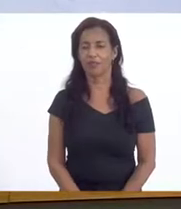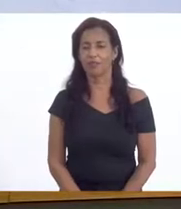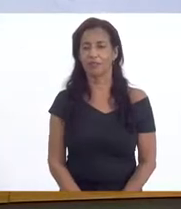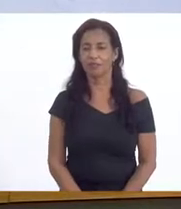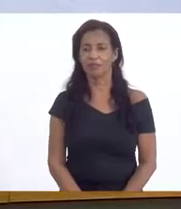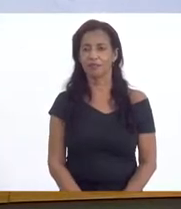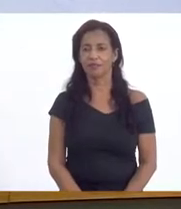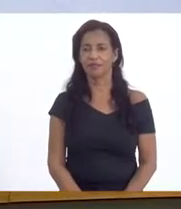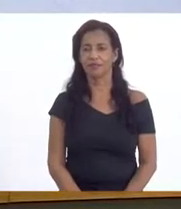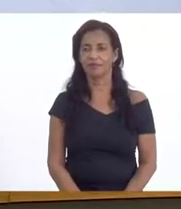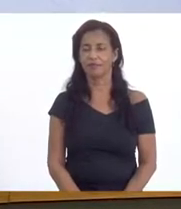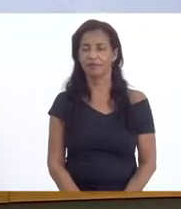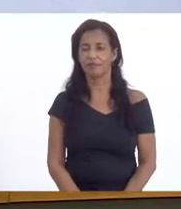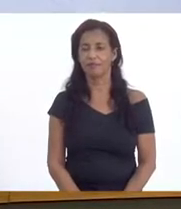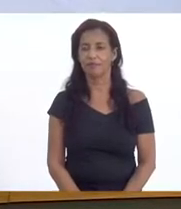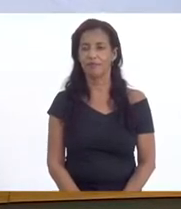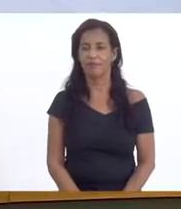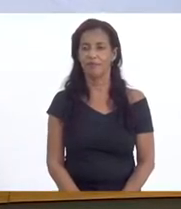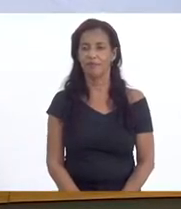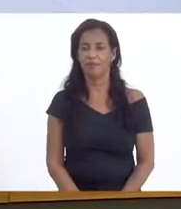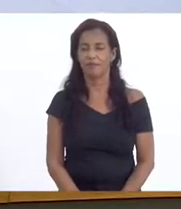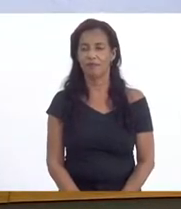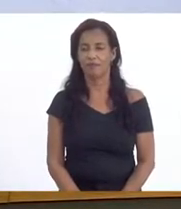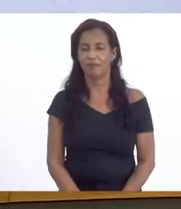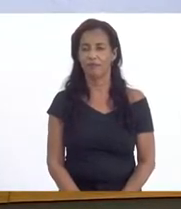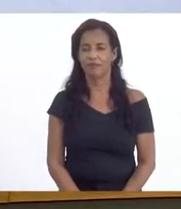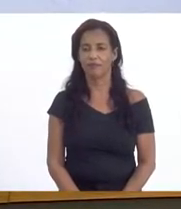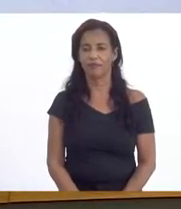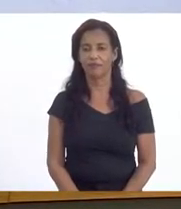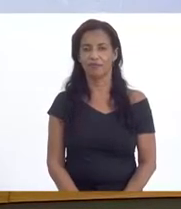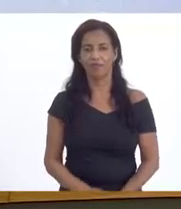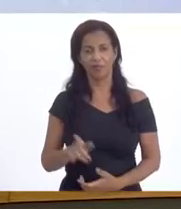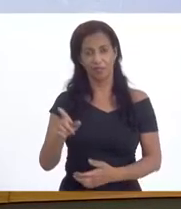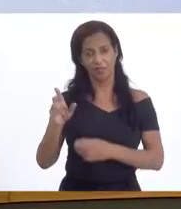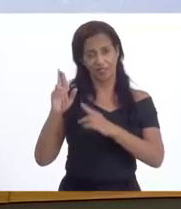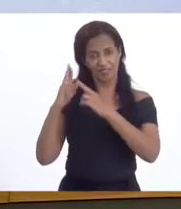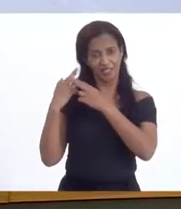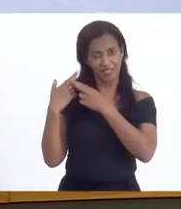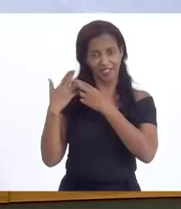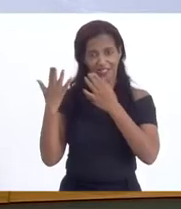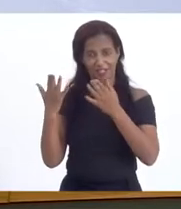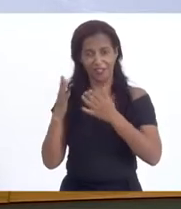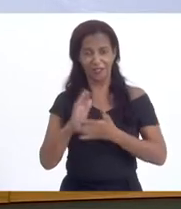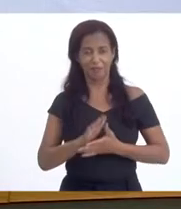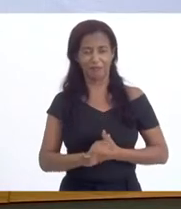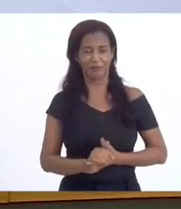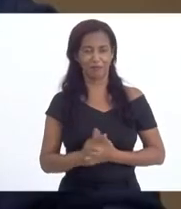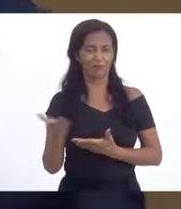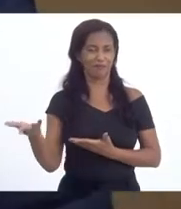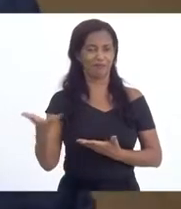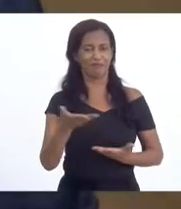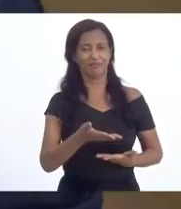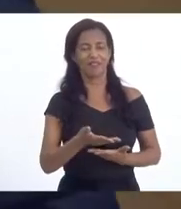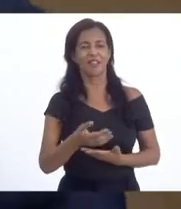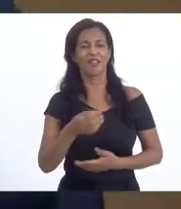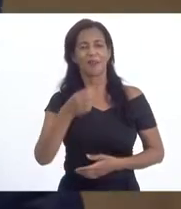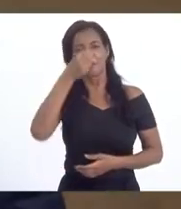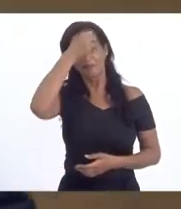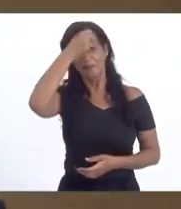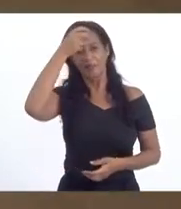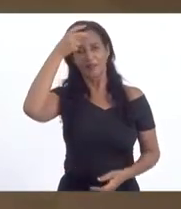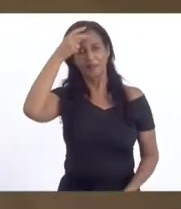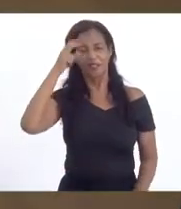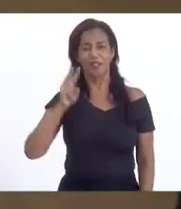É só pro forma, mas a excelência respeitou. Vou convidar o prefeito de Conceição de Macabu, o